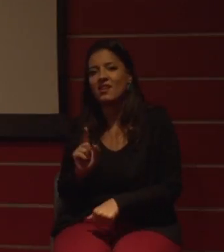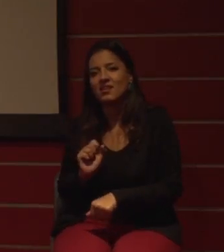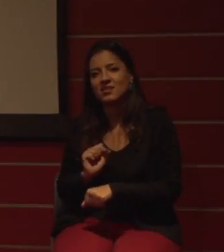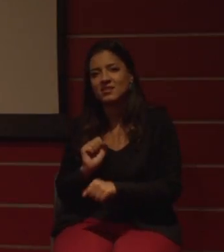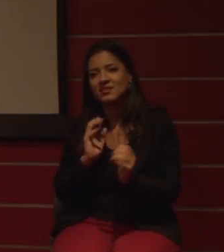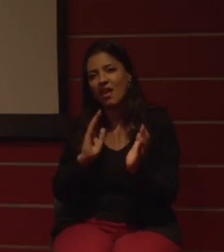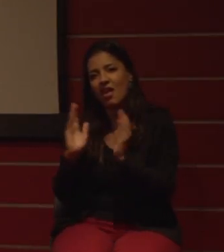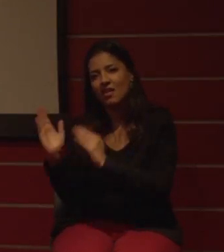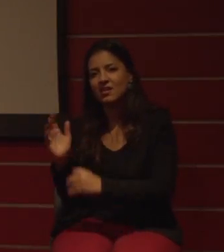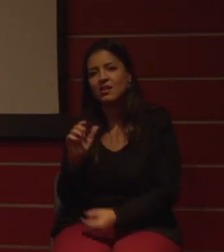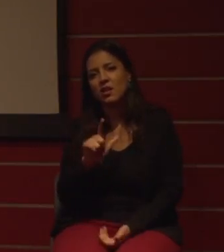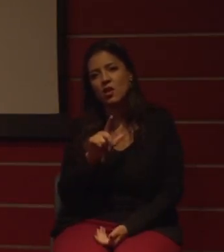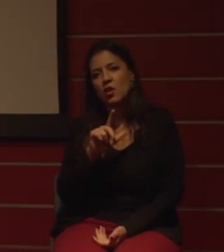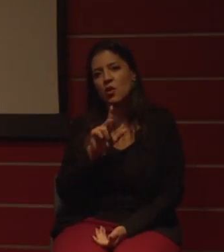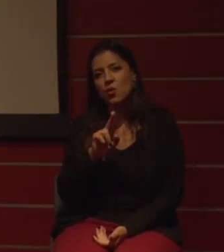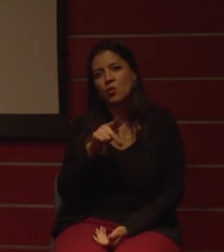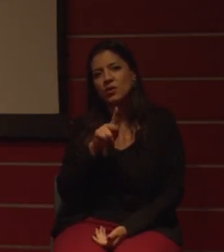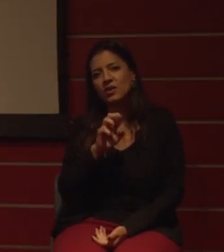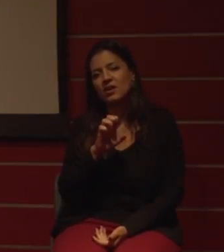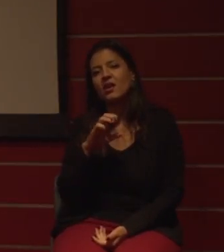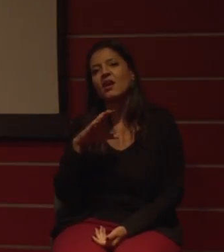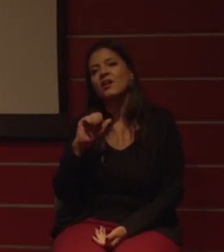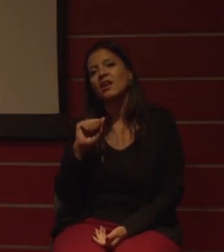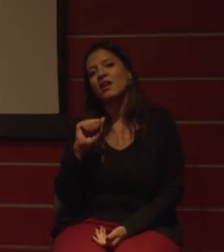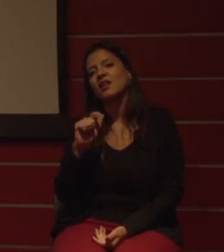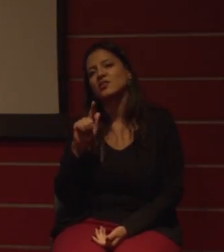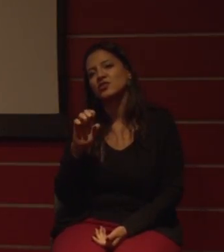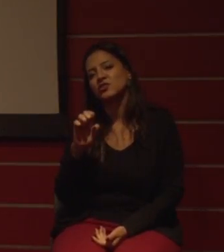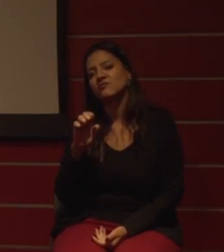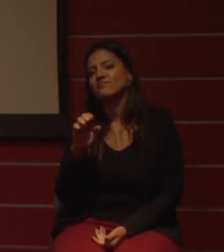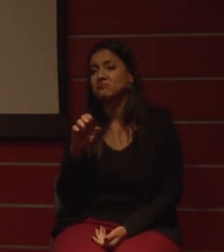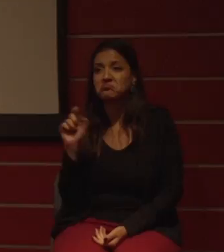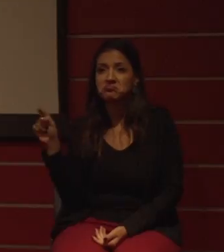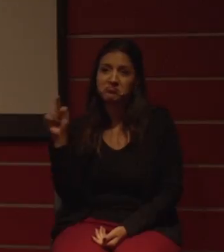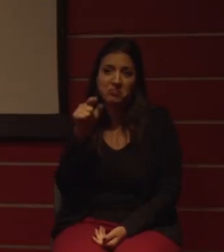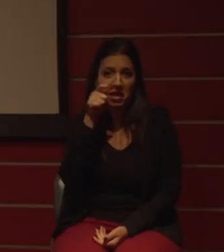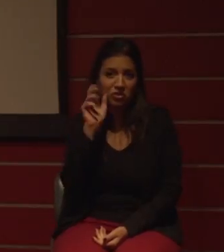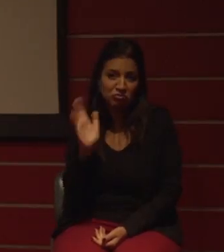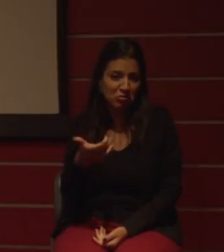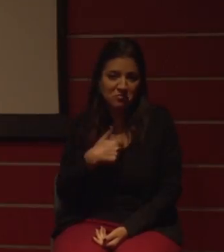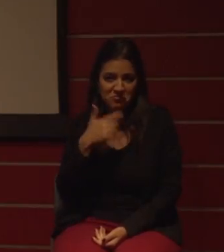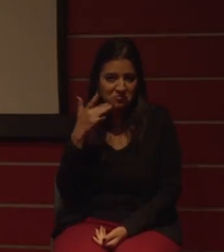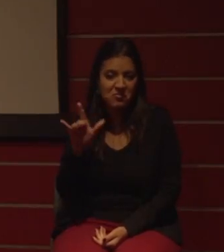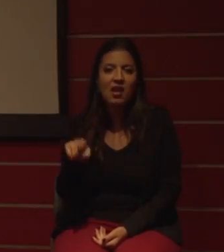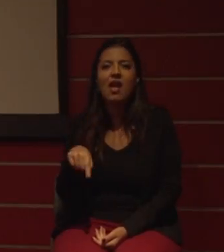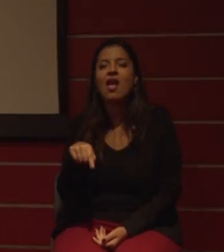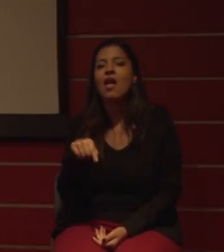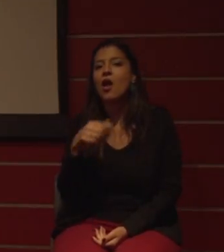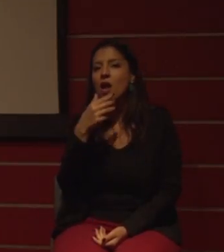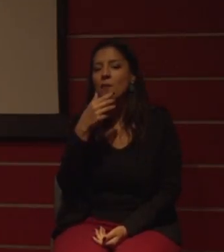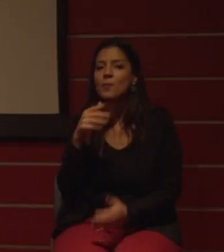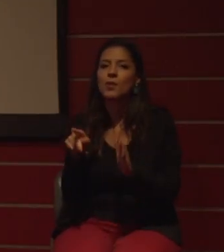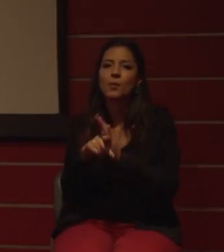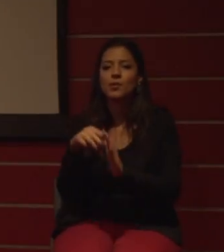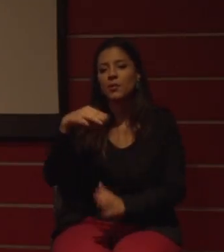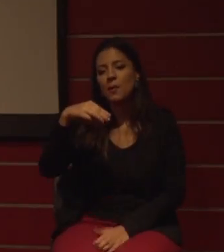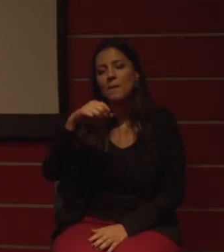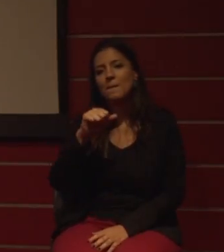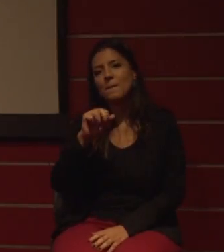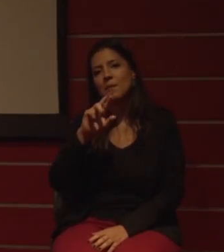ele Luke Kate quem já assistiu né inspirado no no herói da Marvel